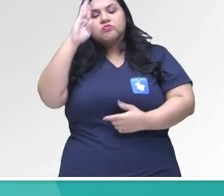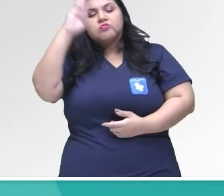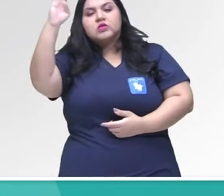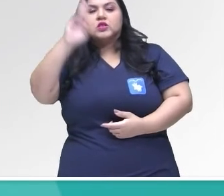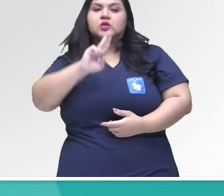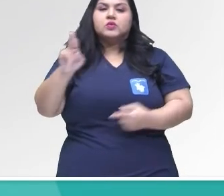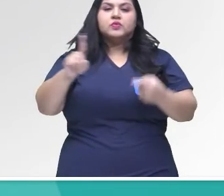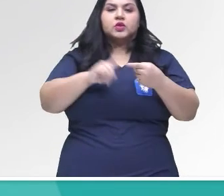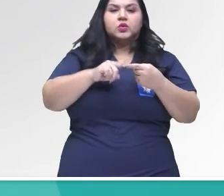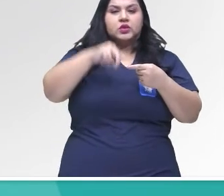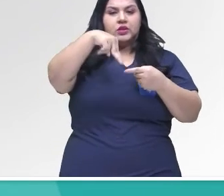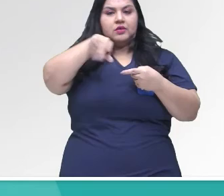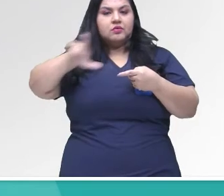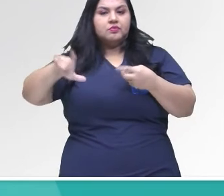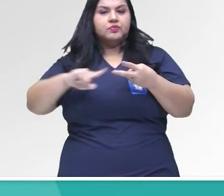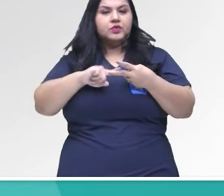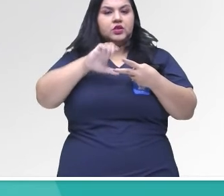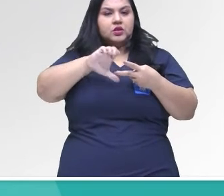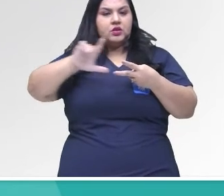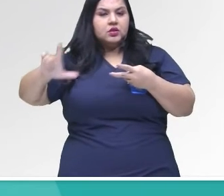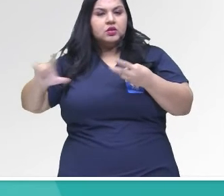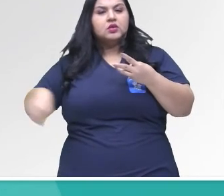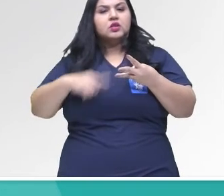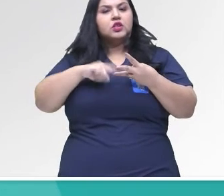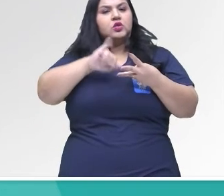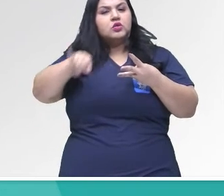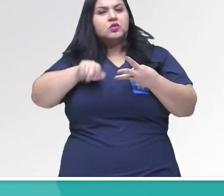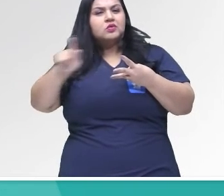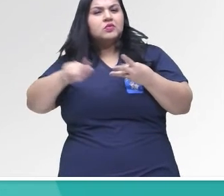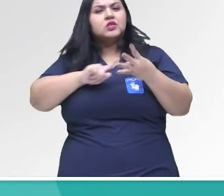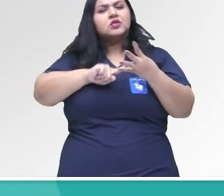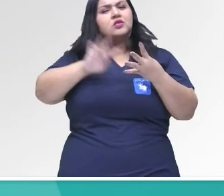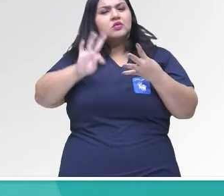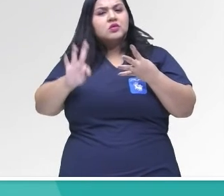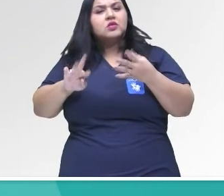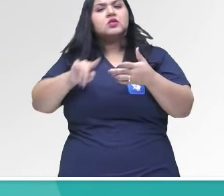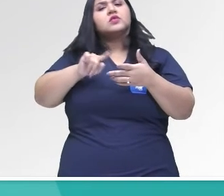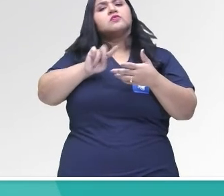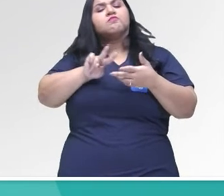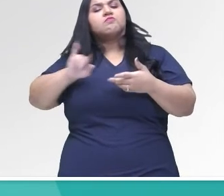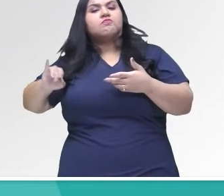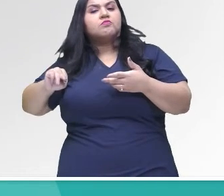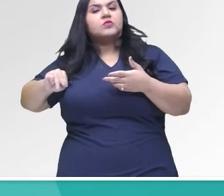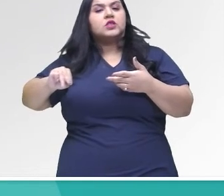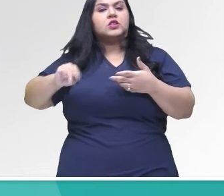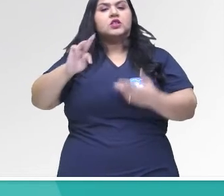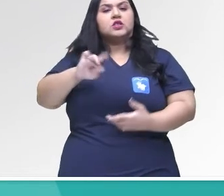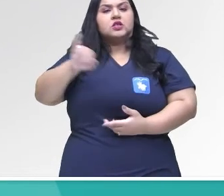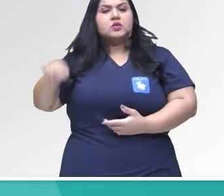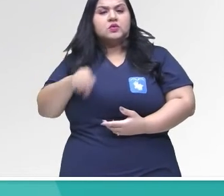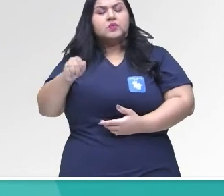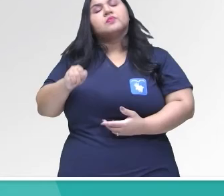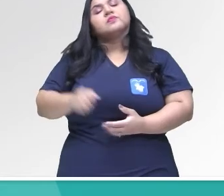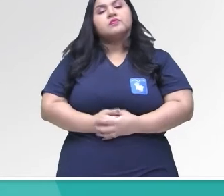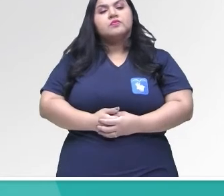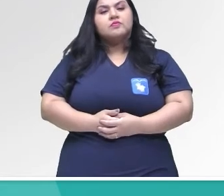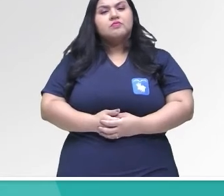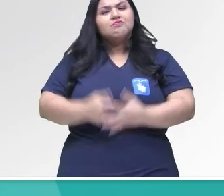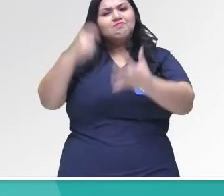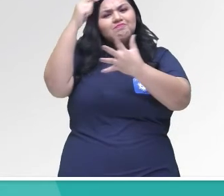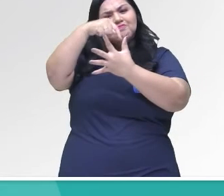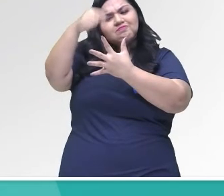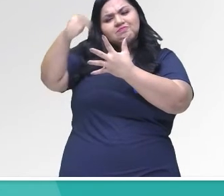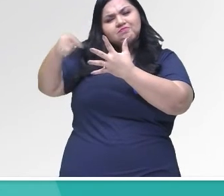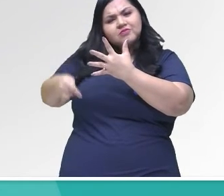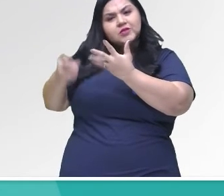são Nara Leão, Carlos Lira, João Gilberto, Toquinho, Vinícius de Moraes, Tom Jobim e Maísa Matarazzo.